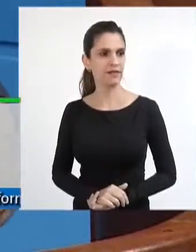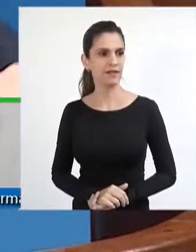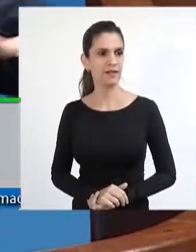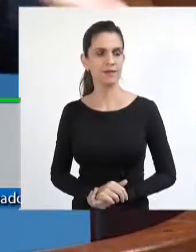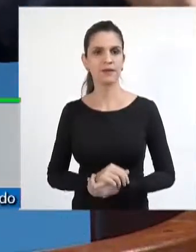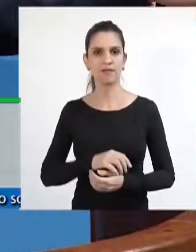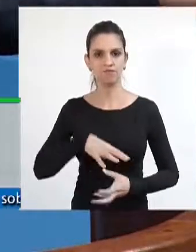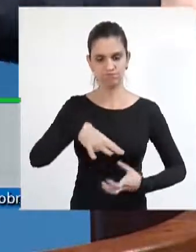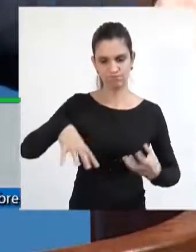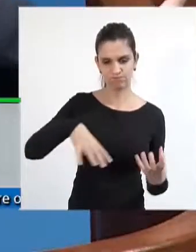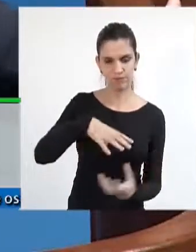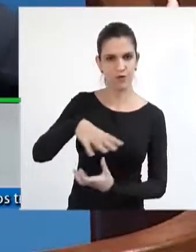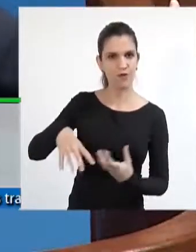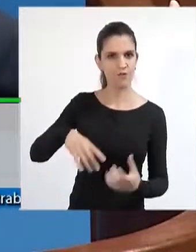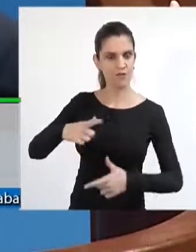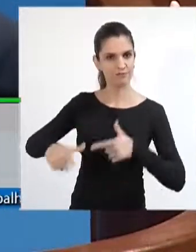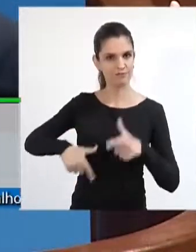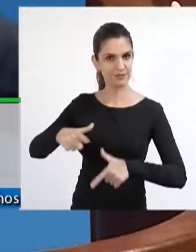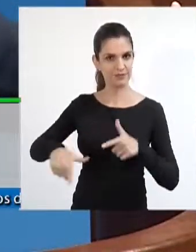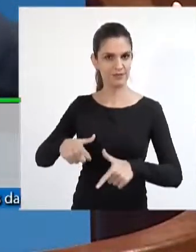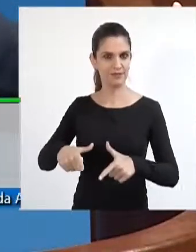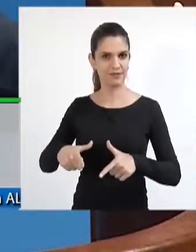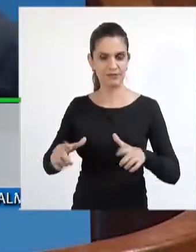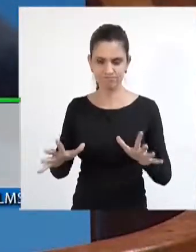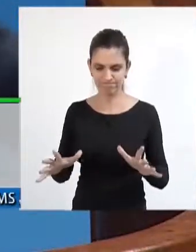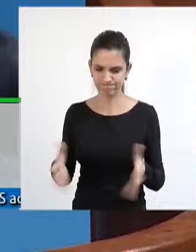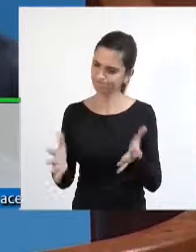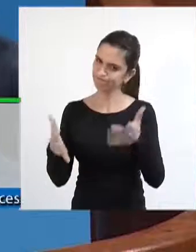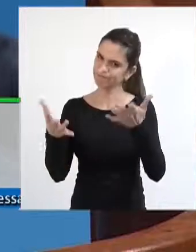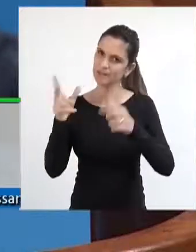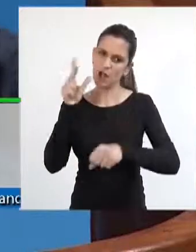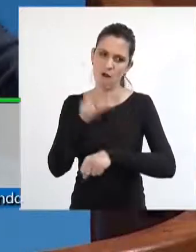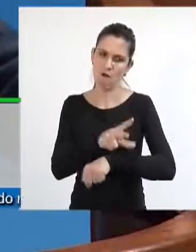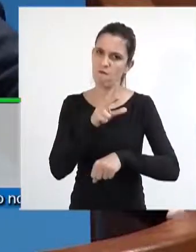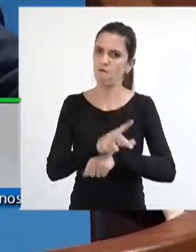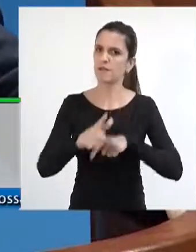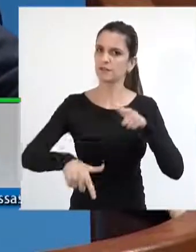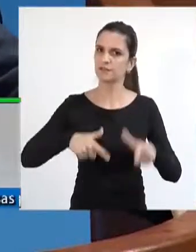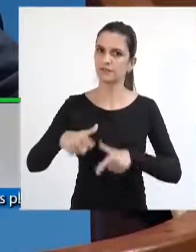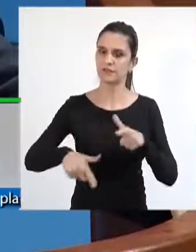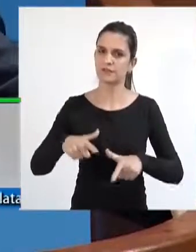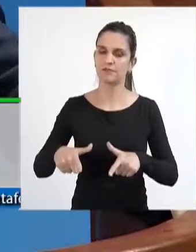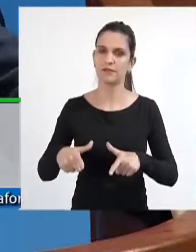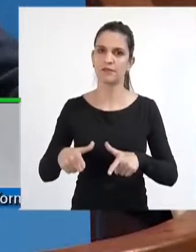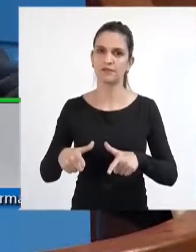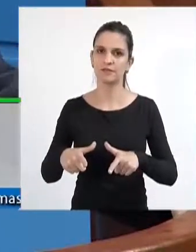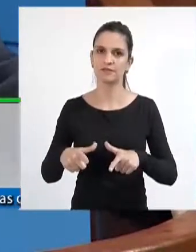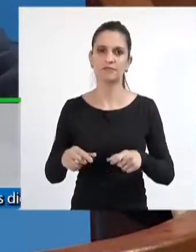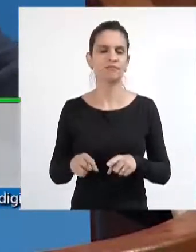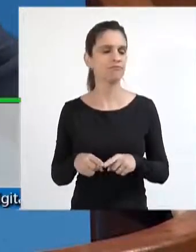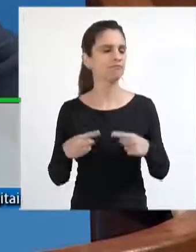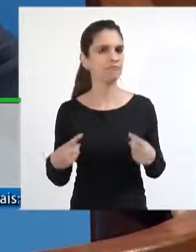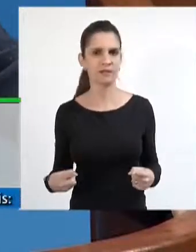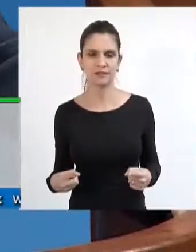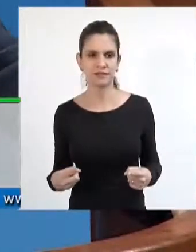o país ia gerar milhões de empregos. A reforma trabalhista só serviu